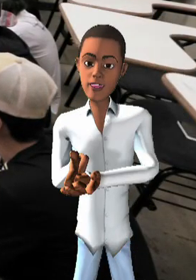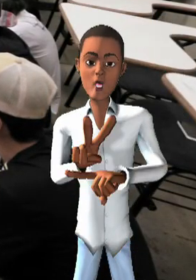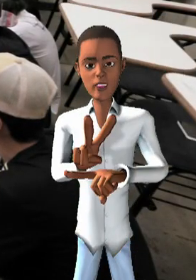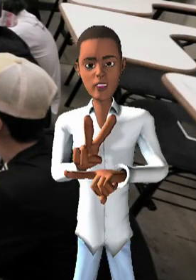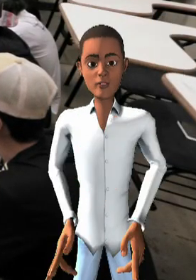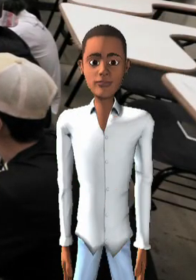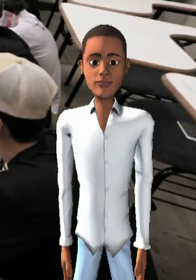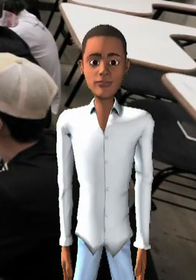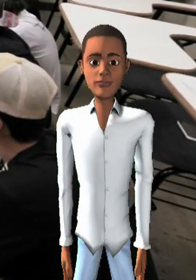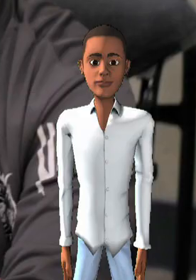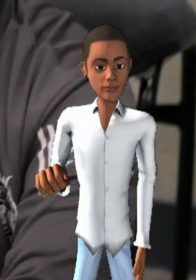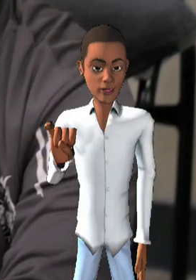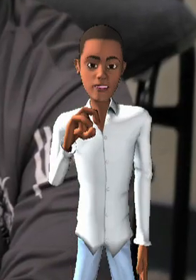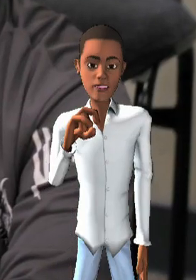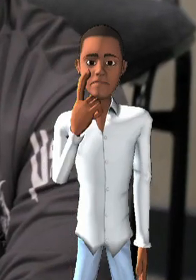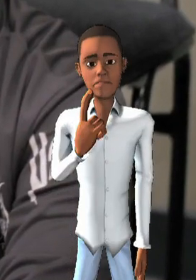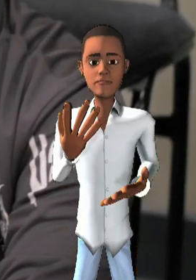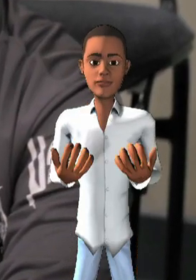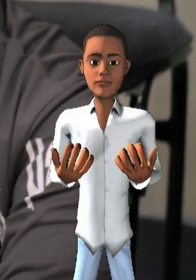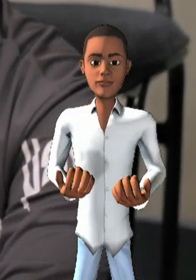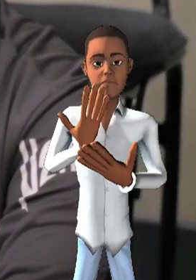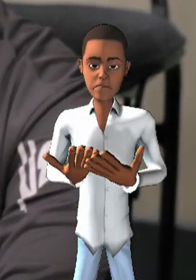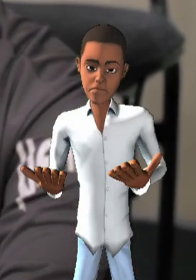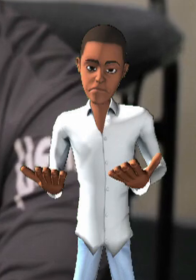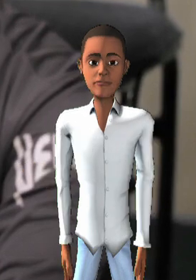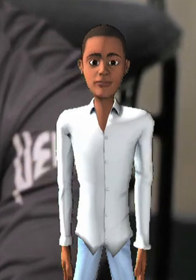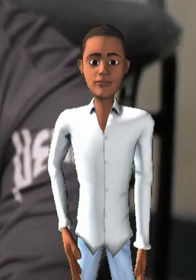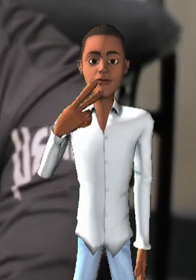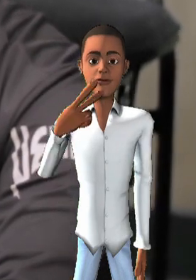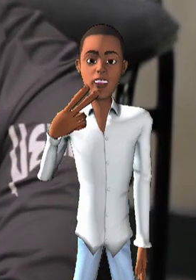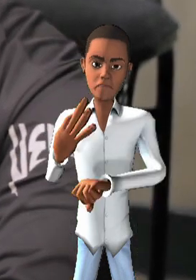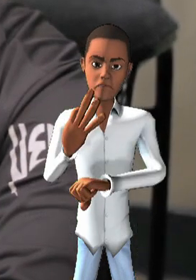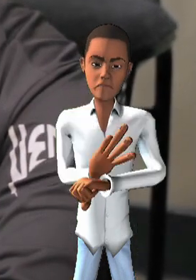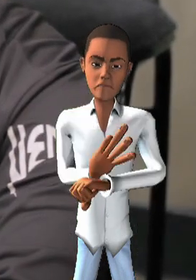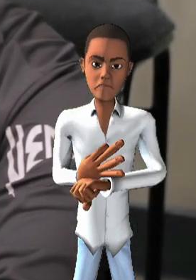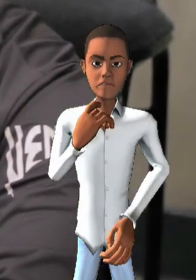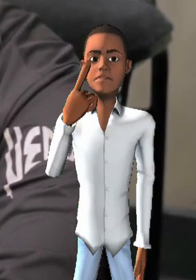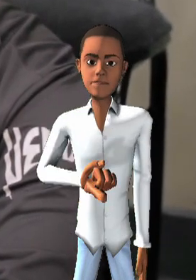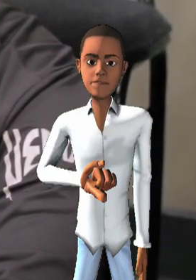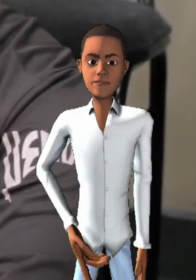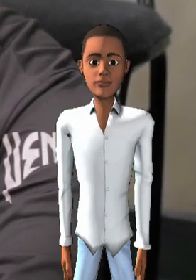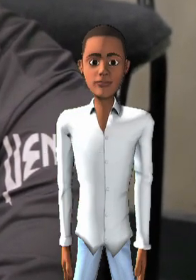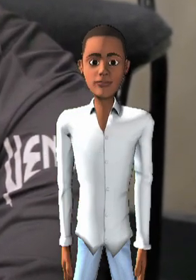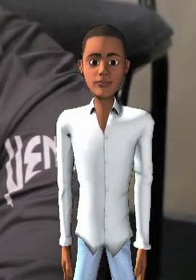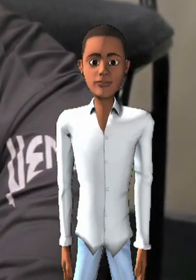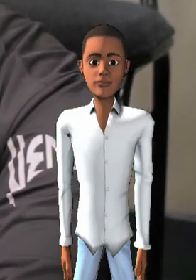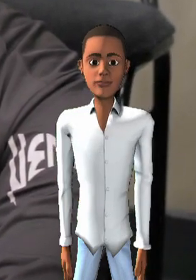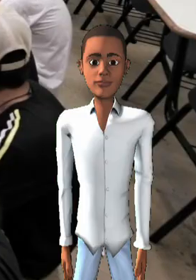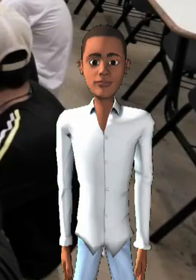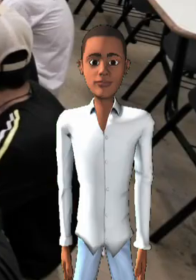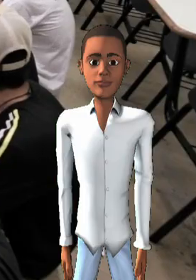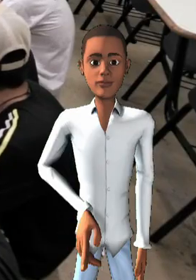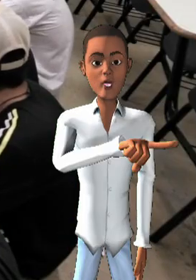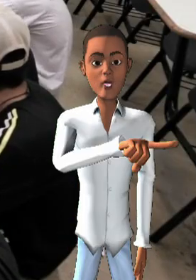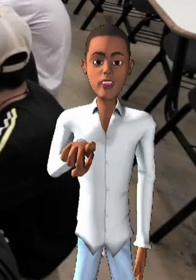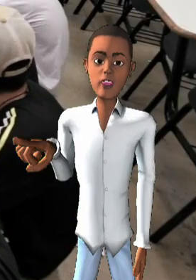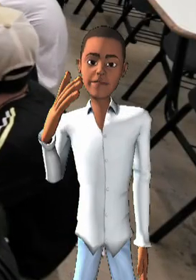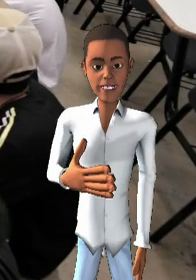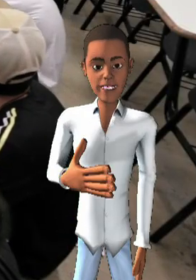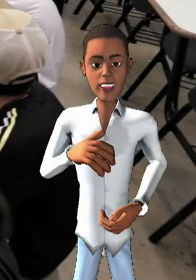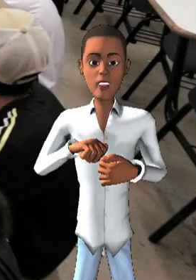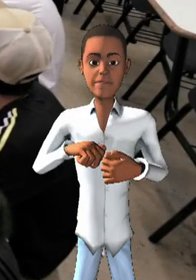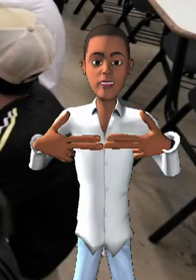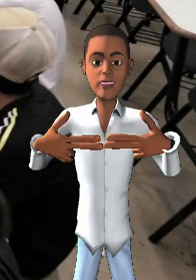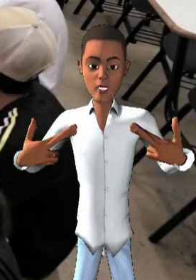como protetor, e quando ele chora, ele admite que ele perdeu. Tipo, ele fala que ele não aguenta mais. Vocês já se